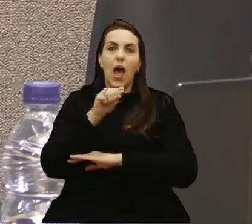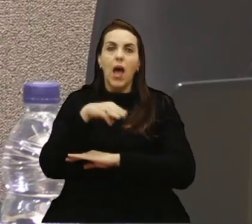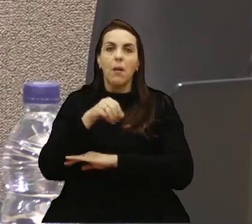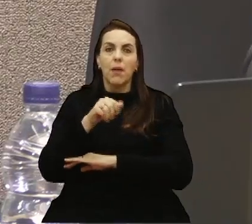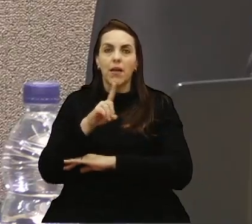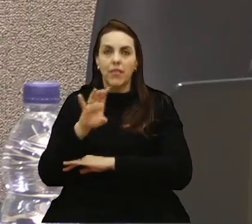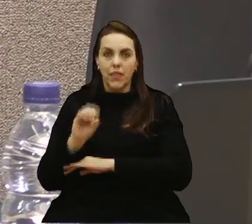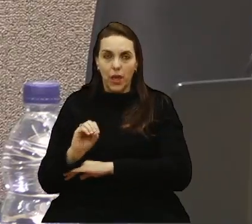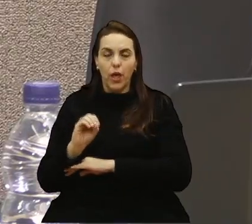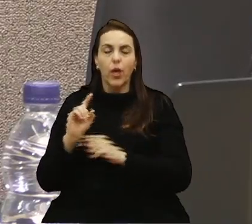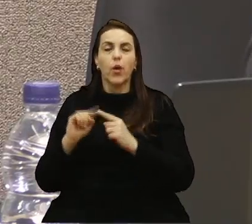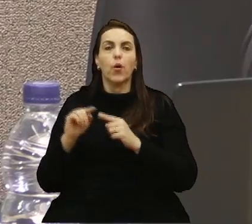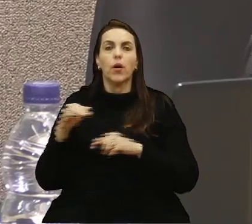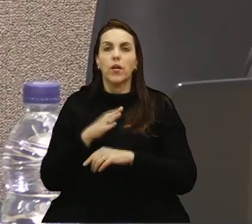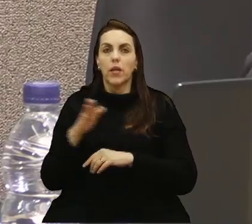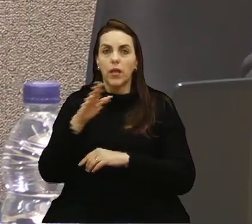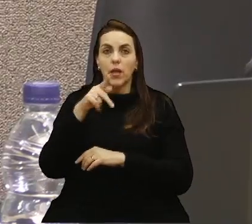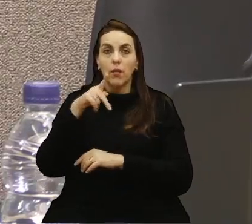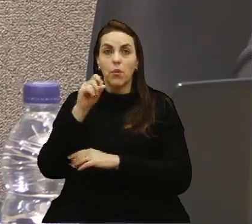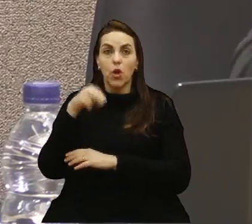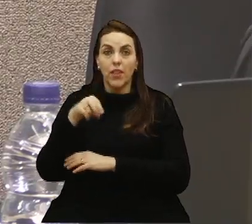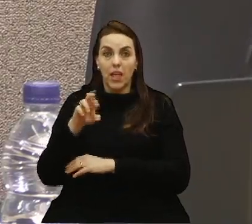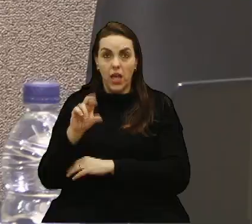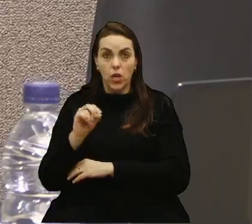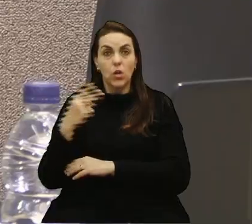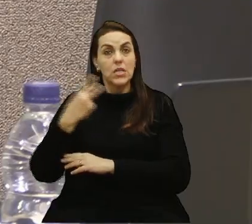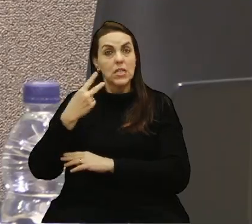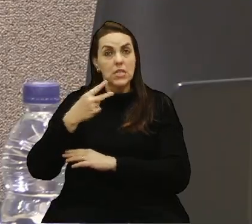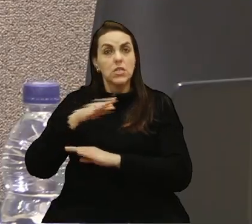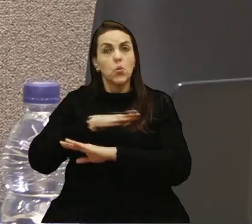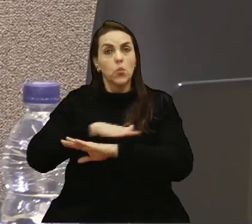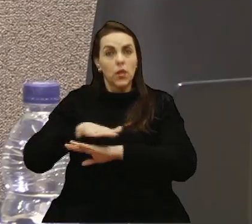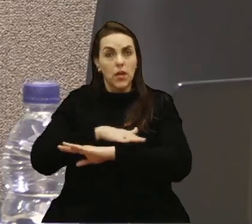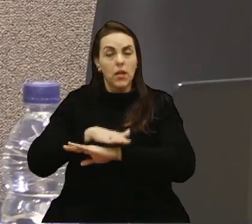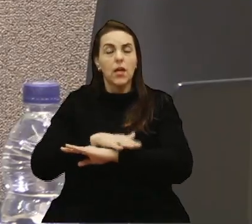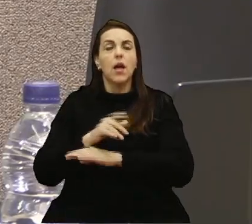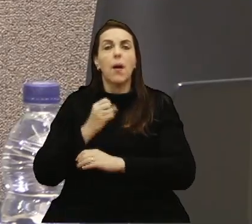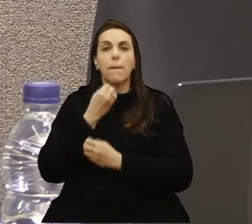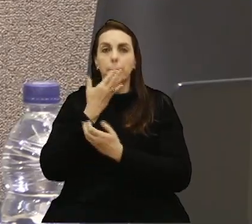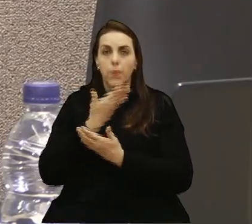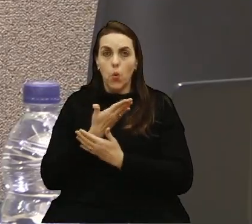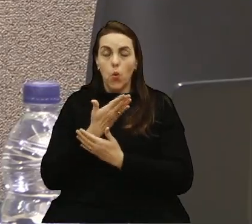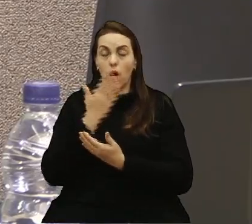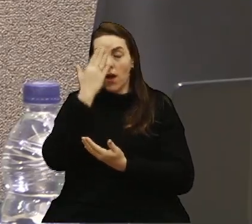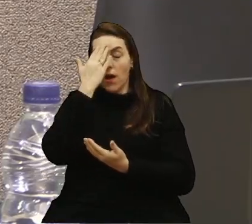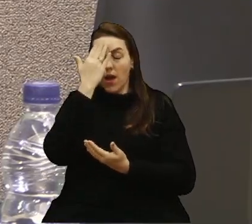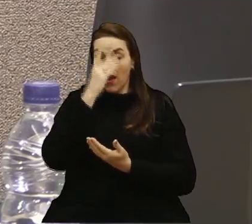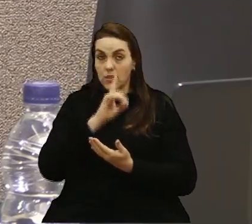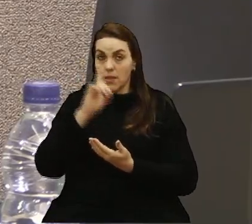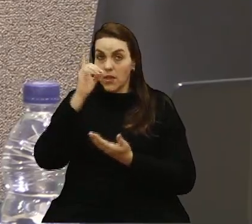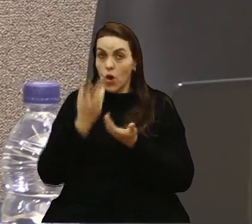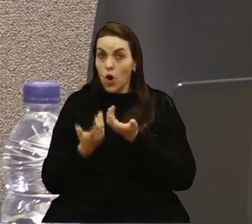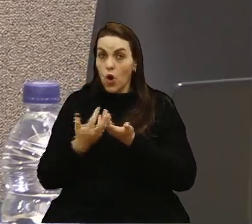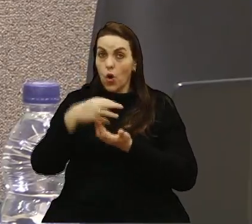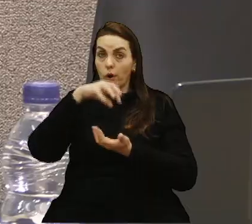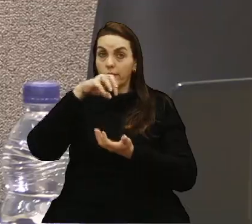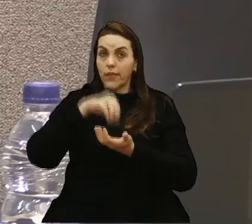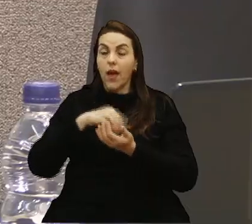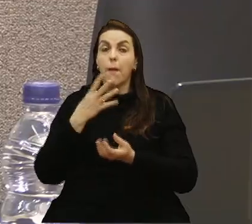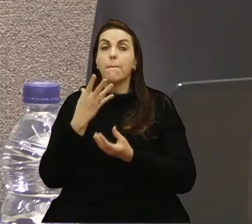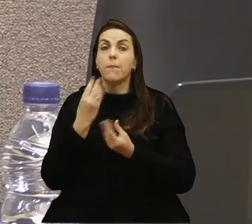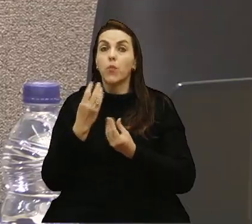todas terão uma segunda camada e boa. E graças a Deus com a nossa Codeca, que muitos no passado queriam